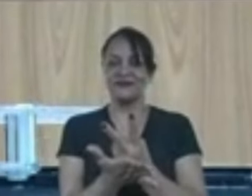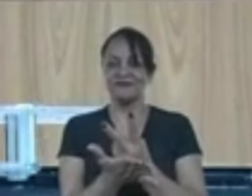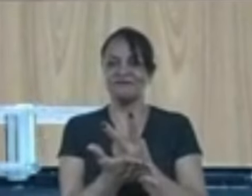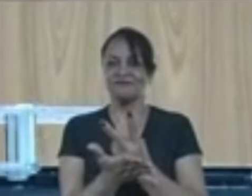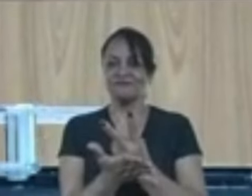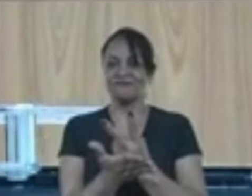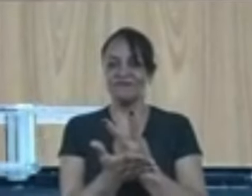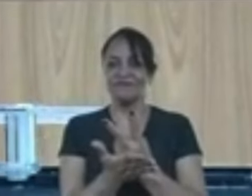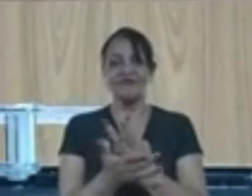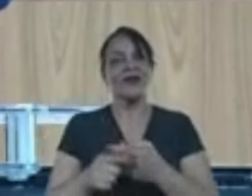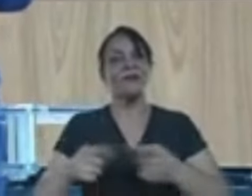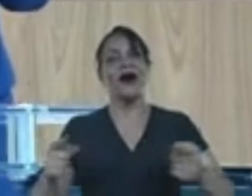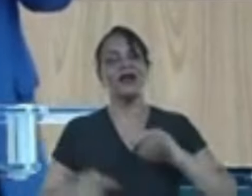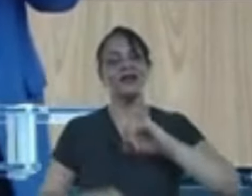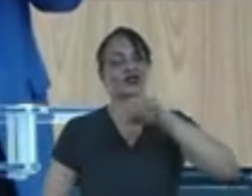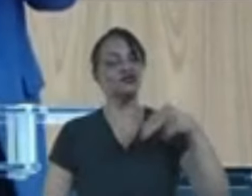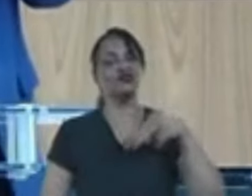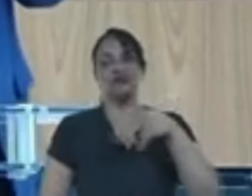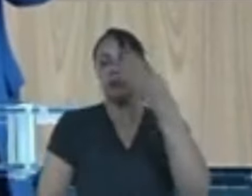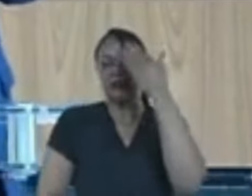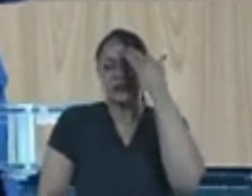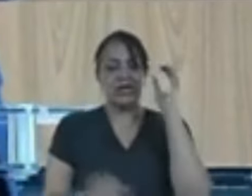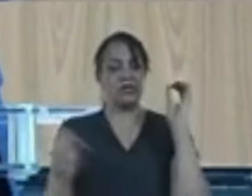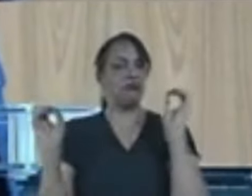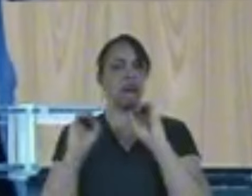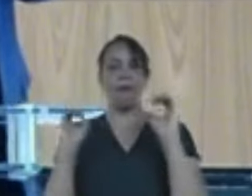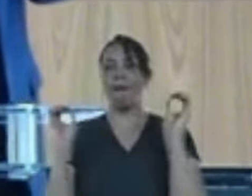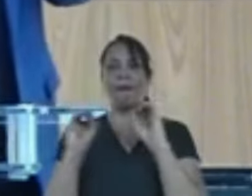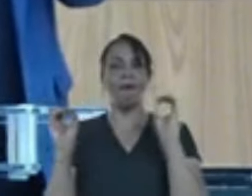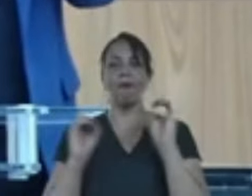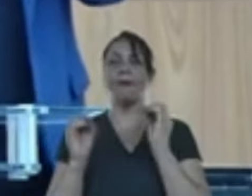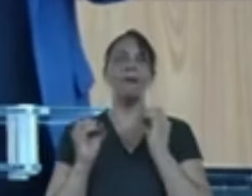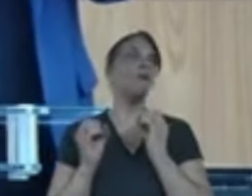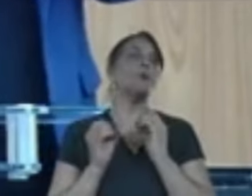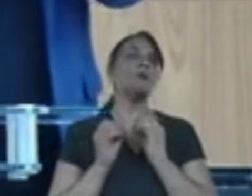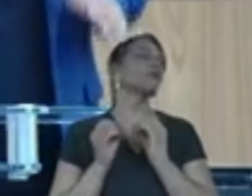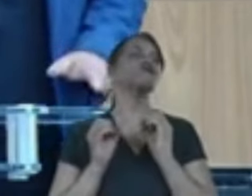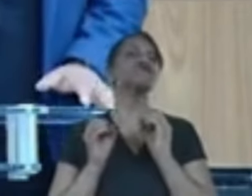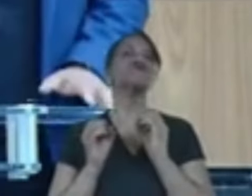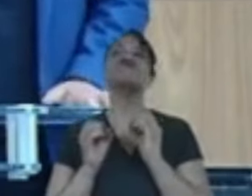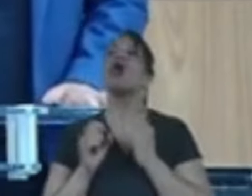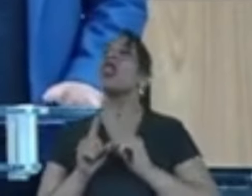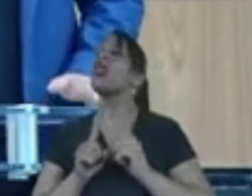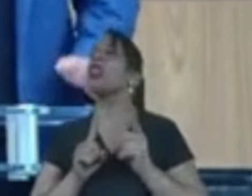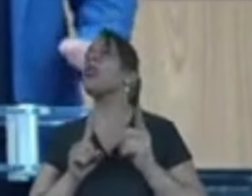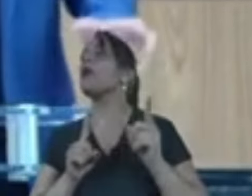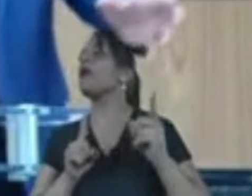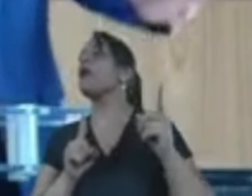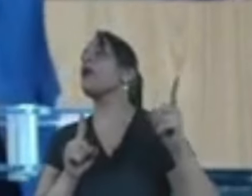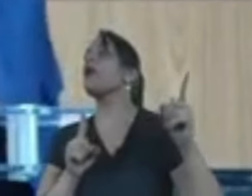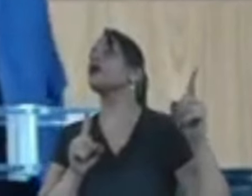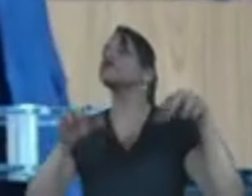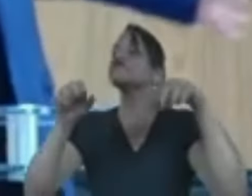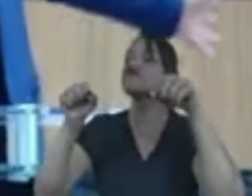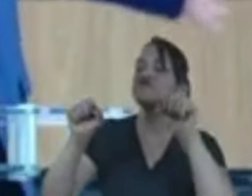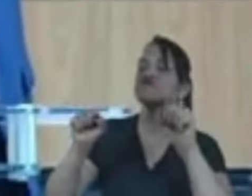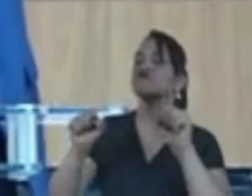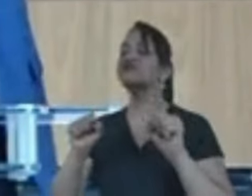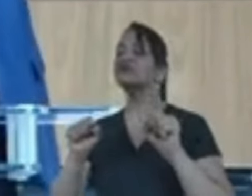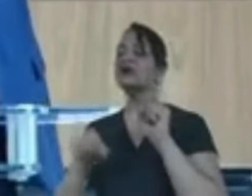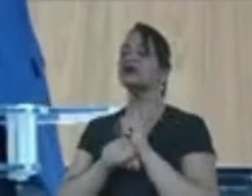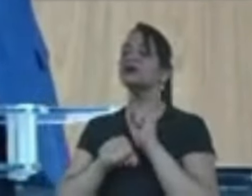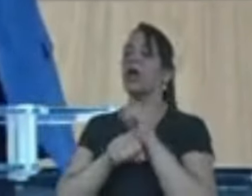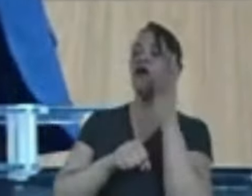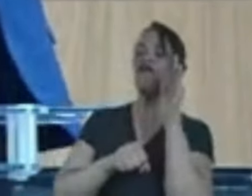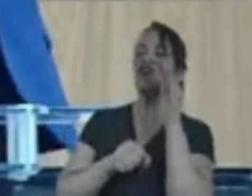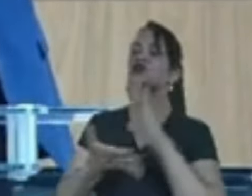Só que o Jonas não estava entendendo nada disso e foi lá para longe e esperou tudo ser destruído. Deus fez nascer lá um